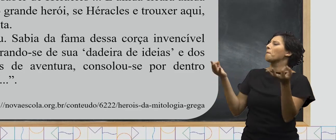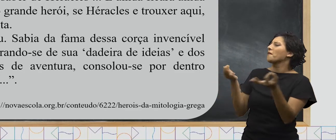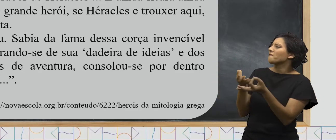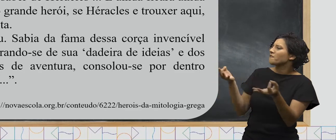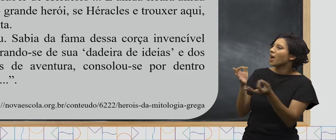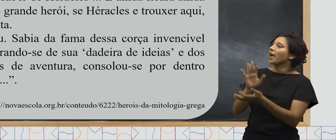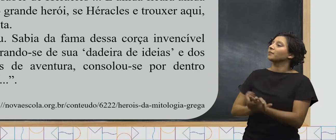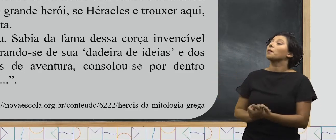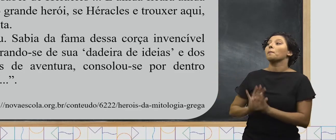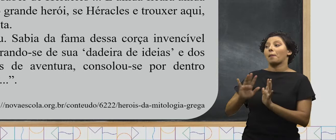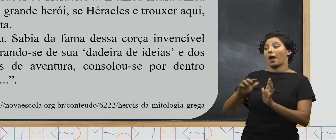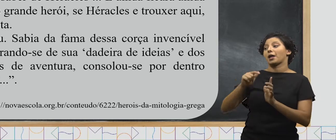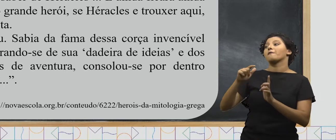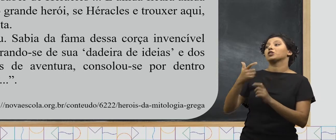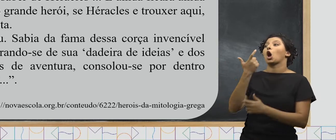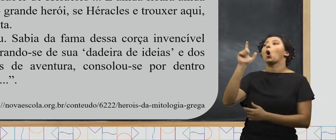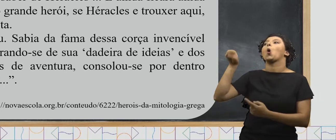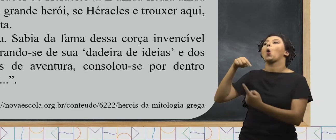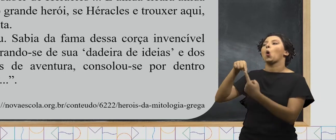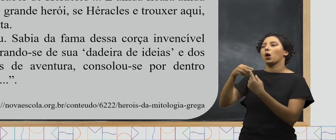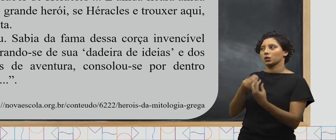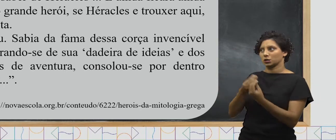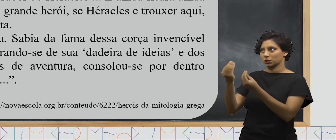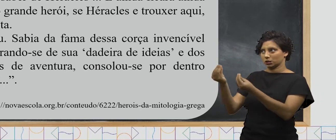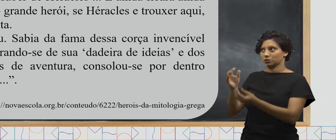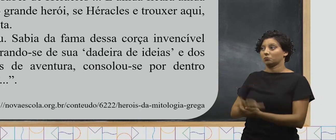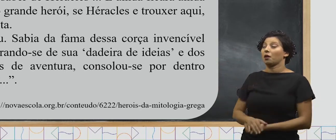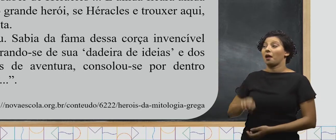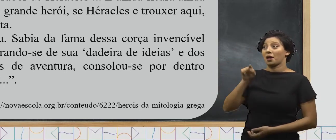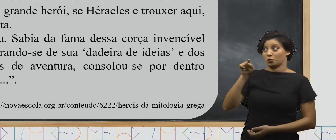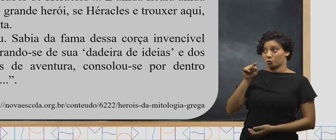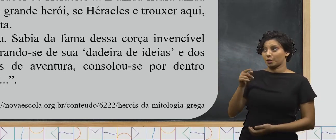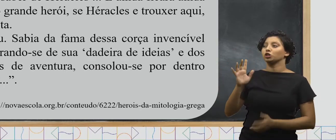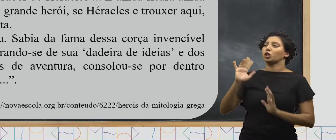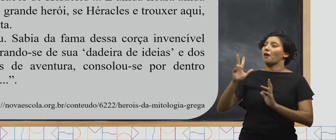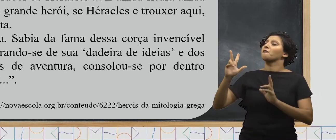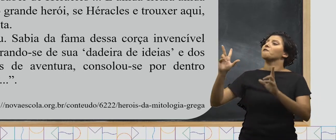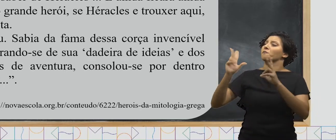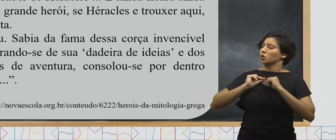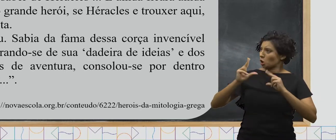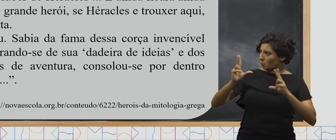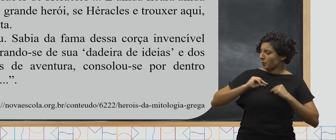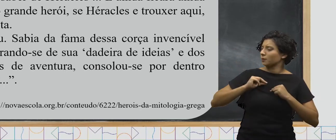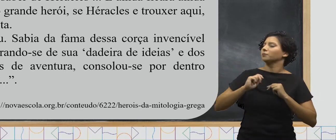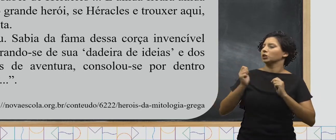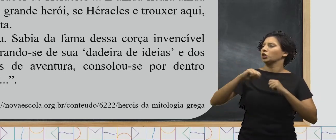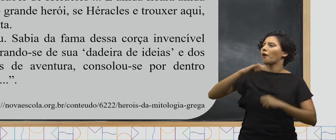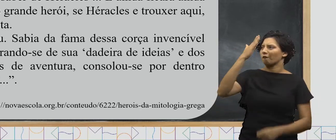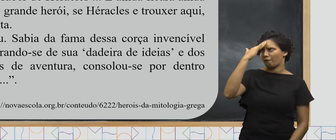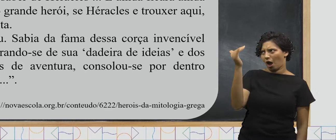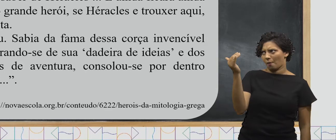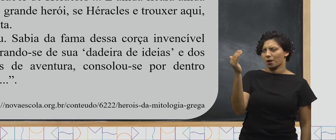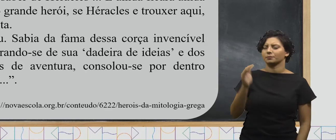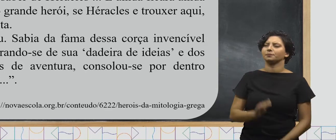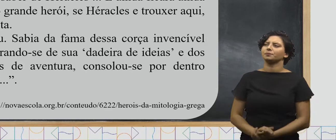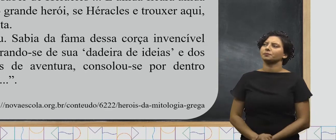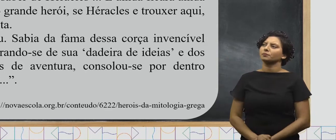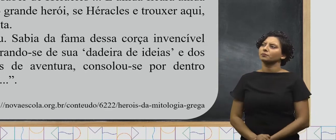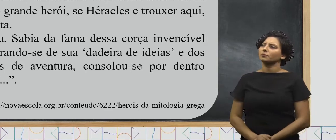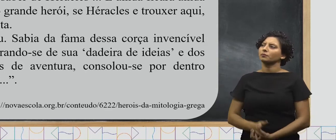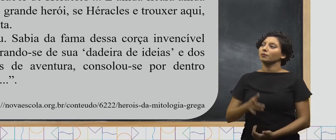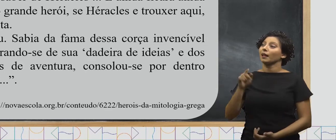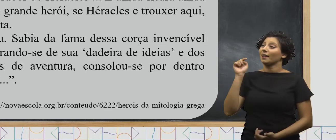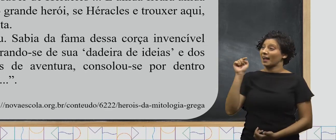perfeito, com mais um trabalho realizado. Tuas proezas justificam a fama que tens. Aqui